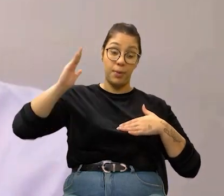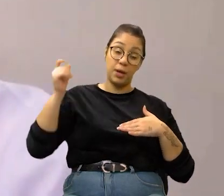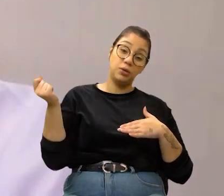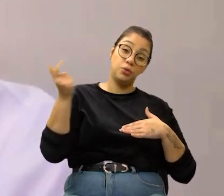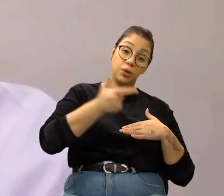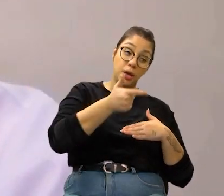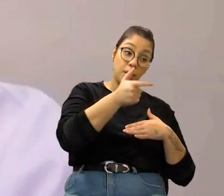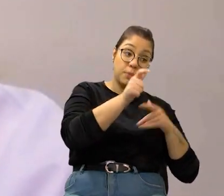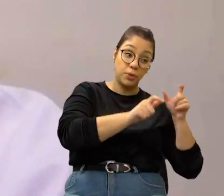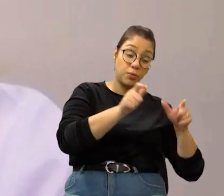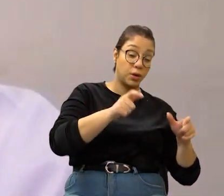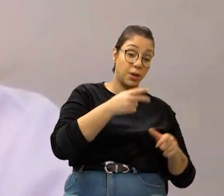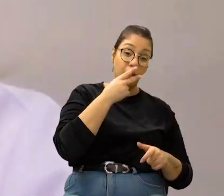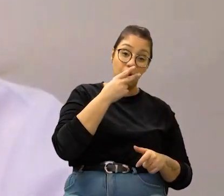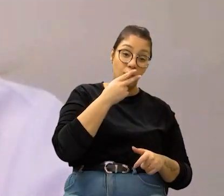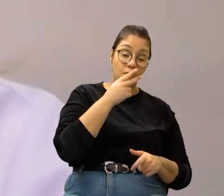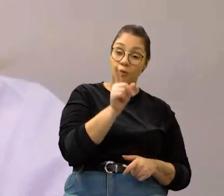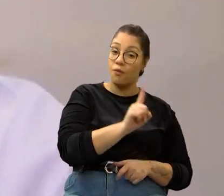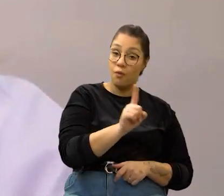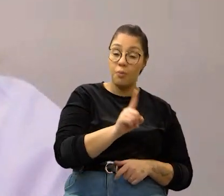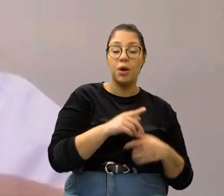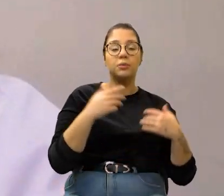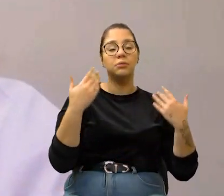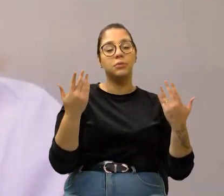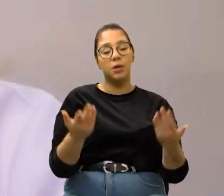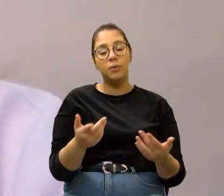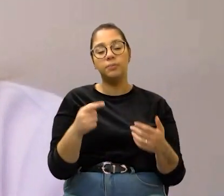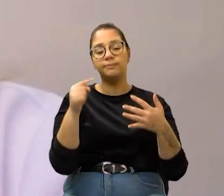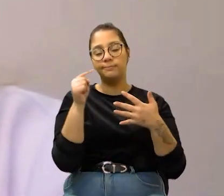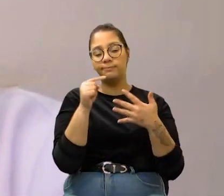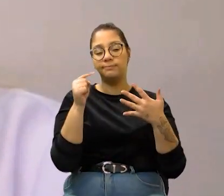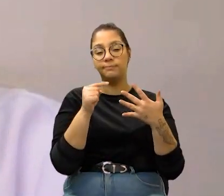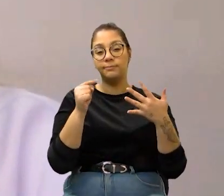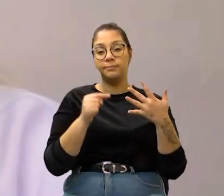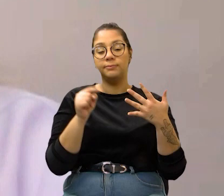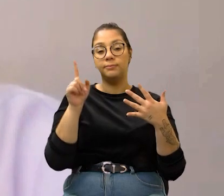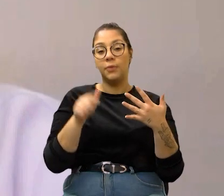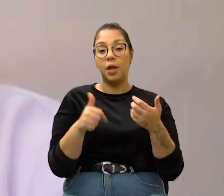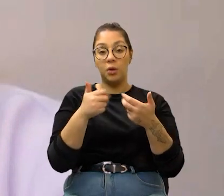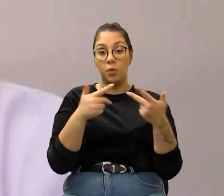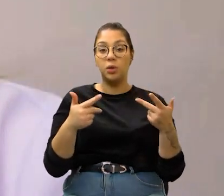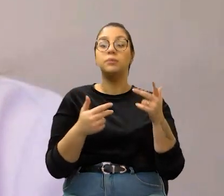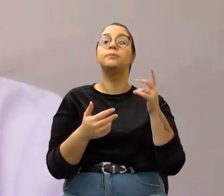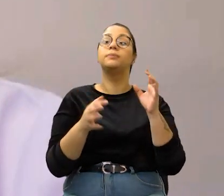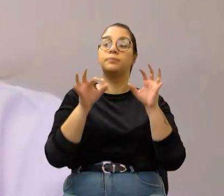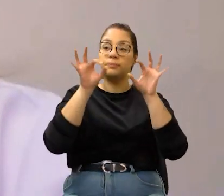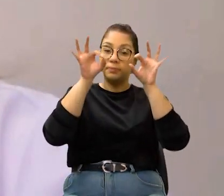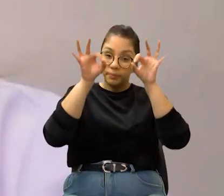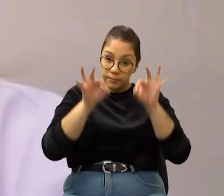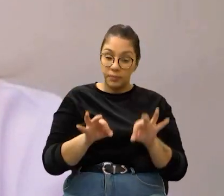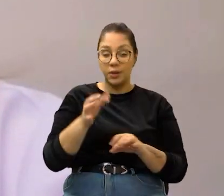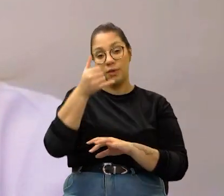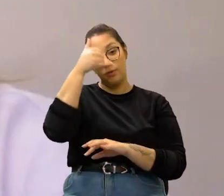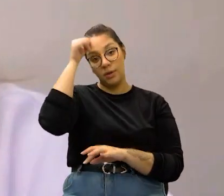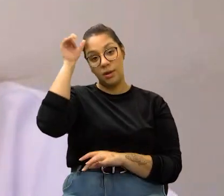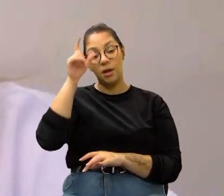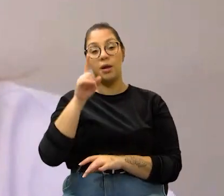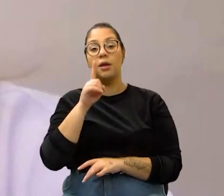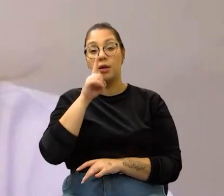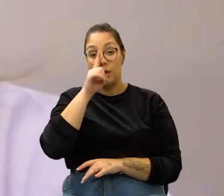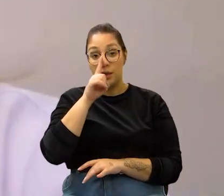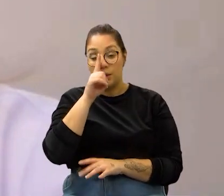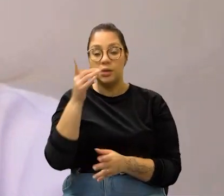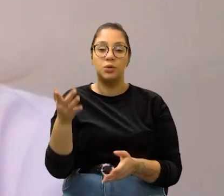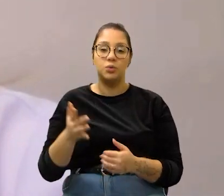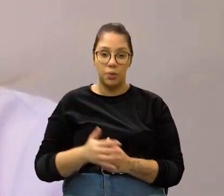que um paciente não tabagista, né? Eu acredito que esses fatores provavelmente são eles que vão aumentar o risco,